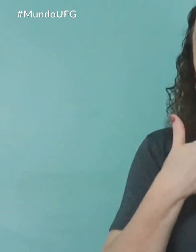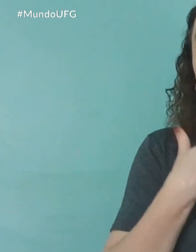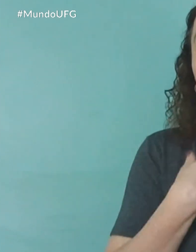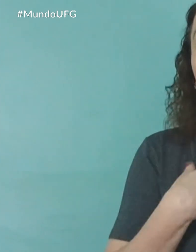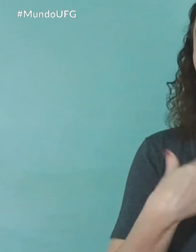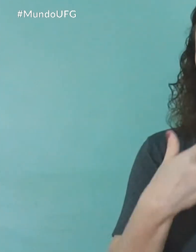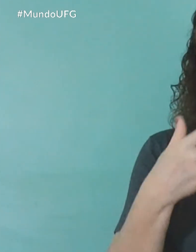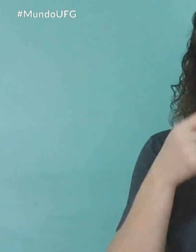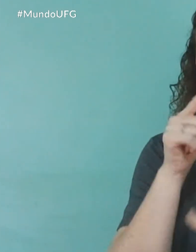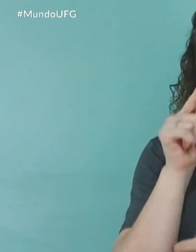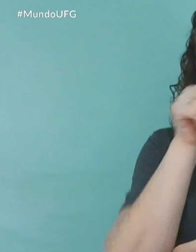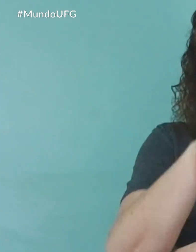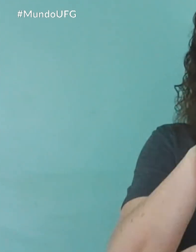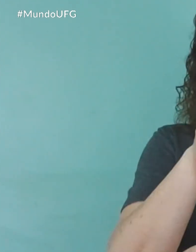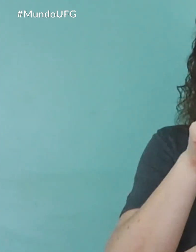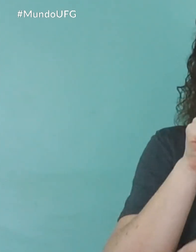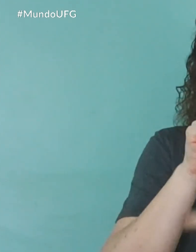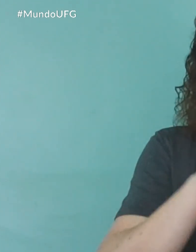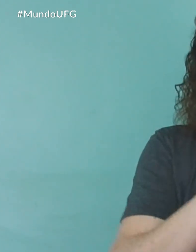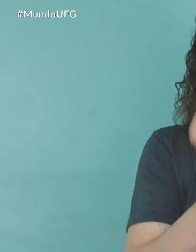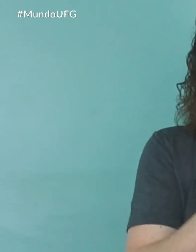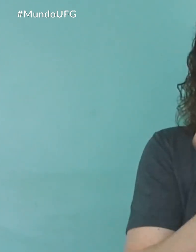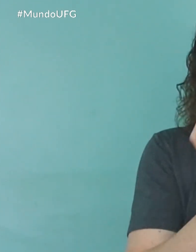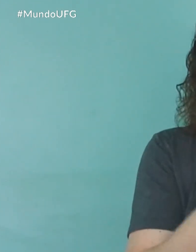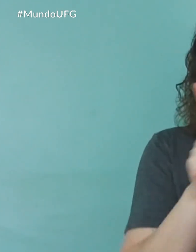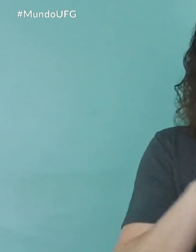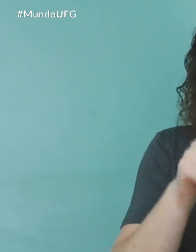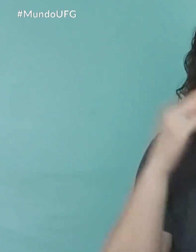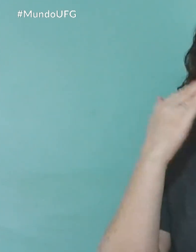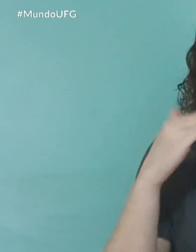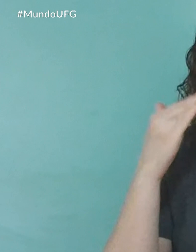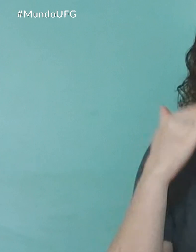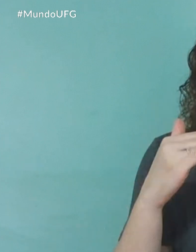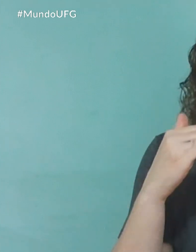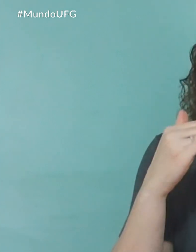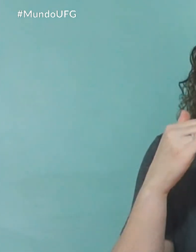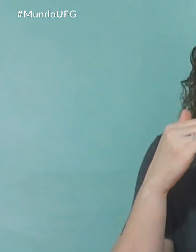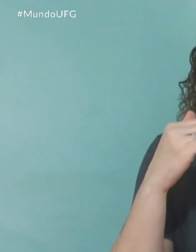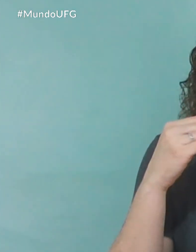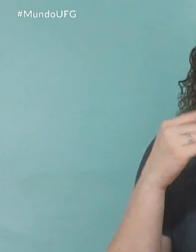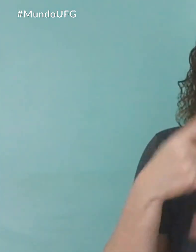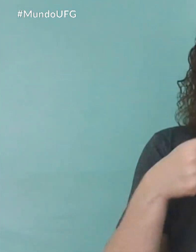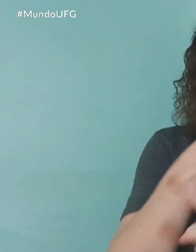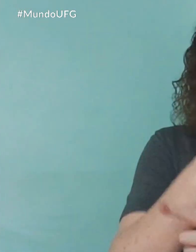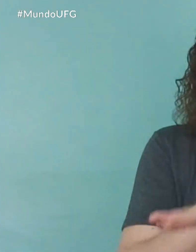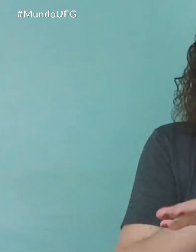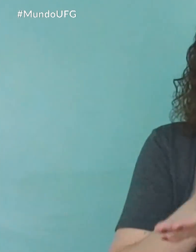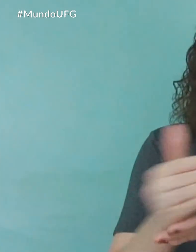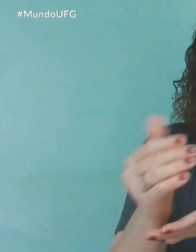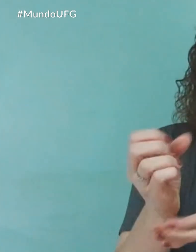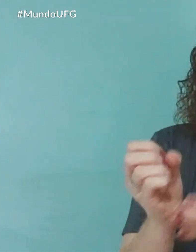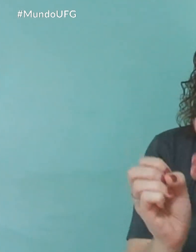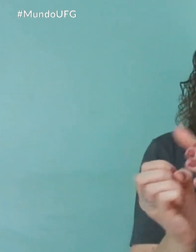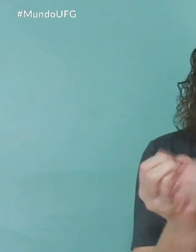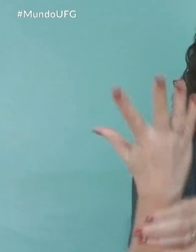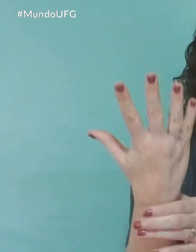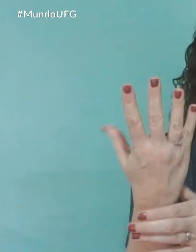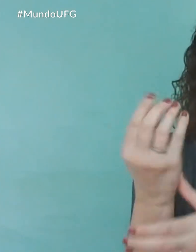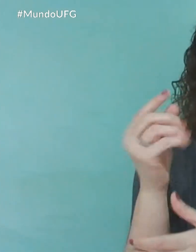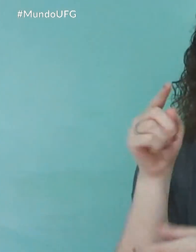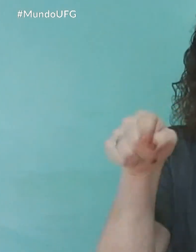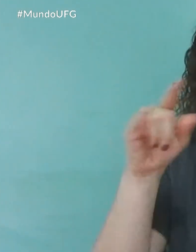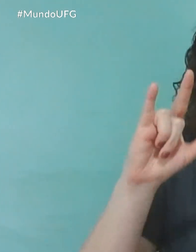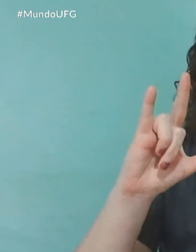dos alunos enquanto futuros profissionais tradutores e intérpretes. Então, nós tivemos esse contato